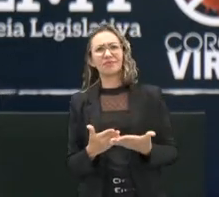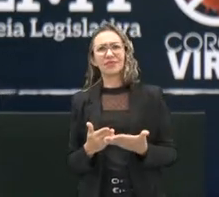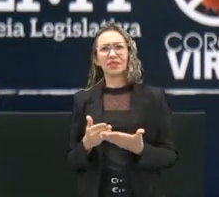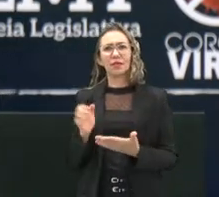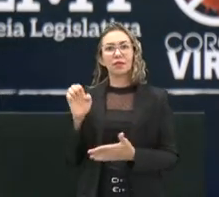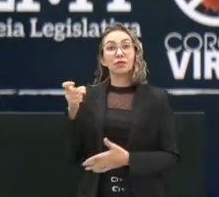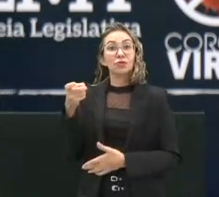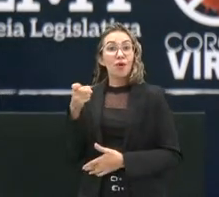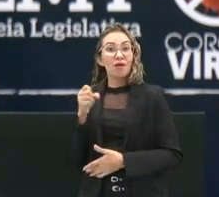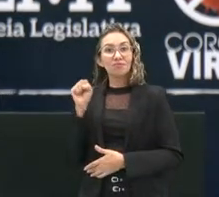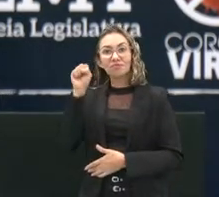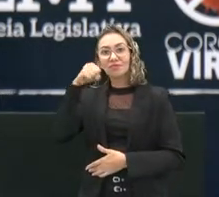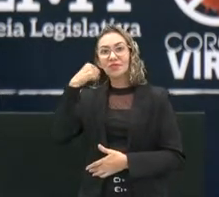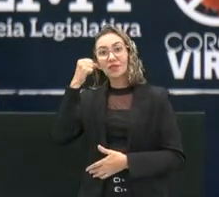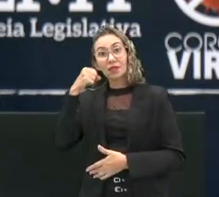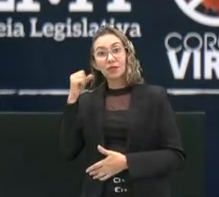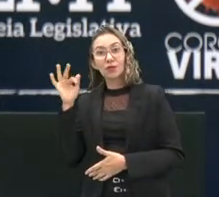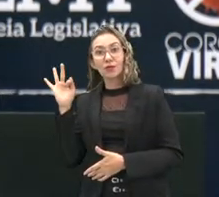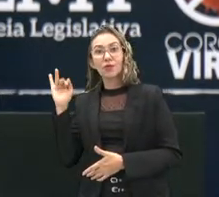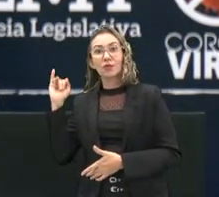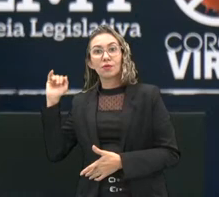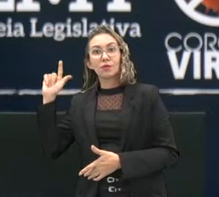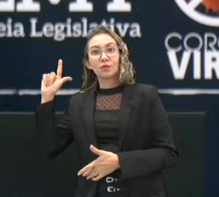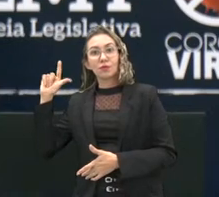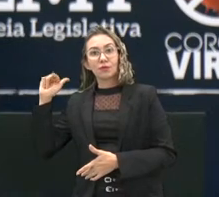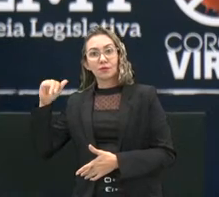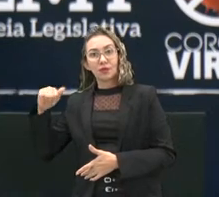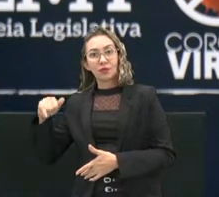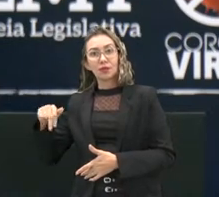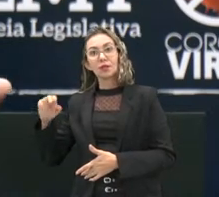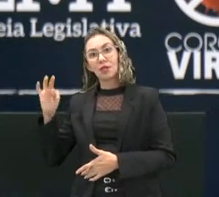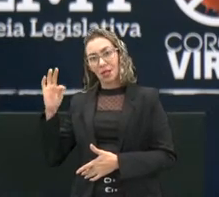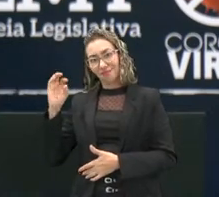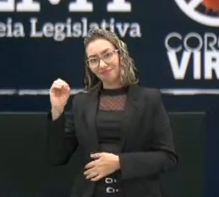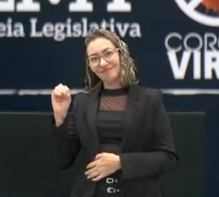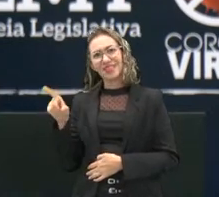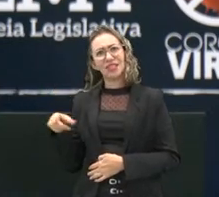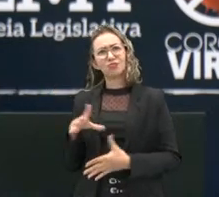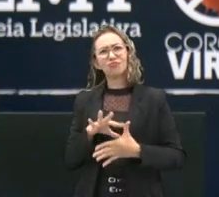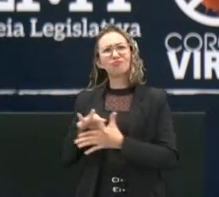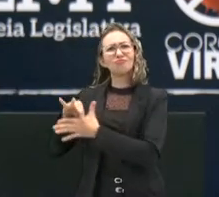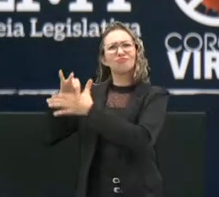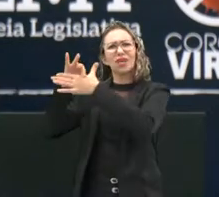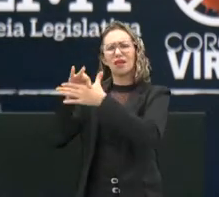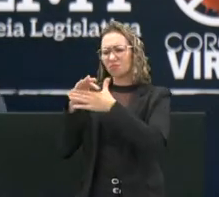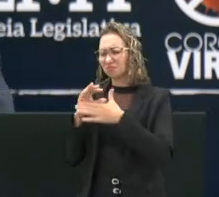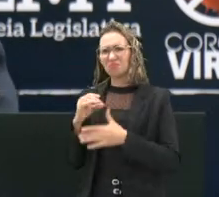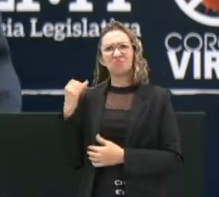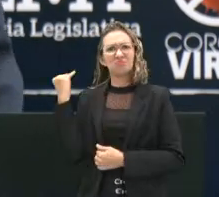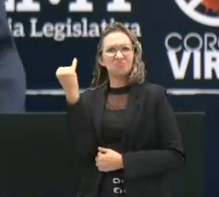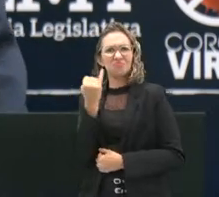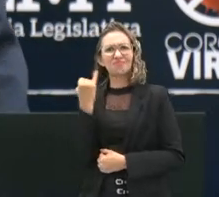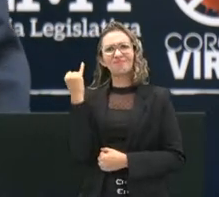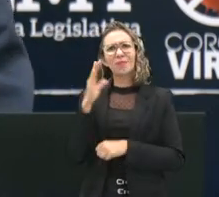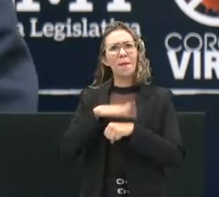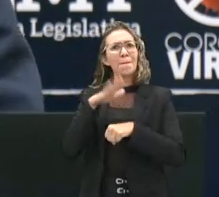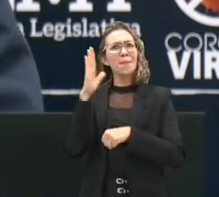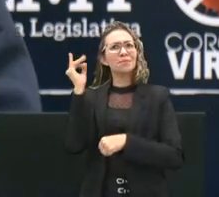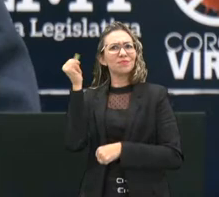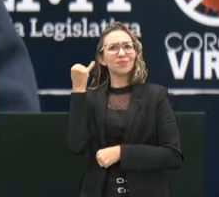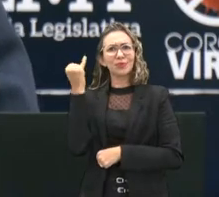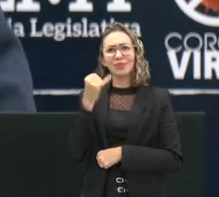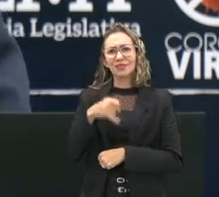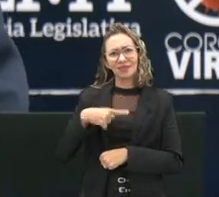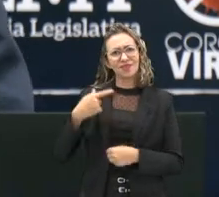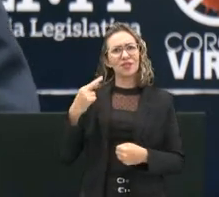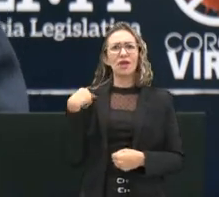foi uma das principais, se não a maior liderança política de expressão nacional que nós, mato-grossenses e cuiabanos, já